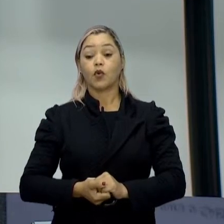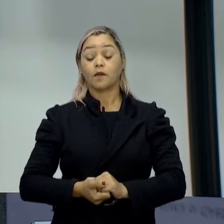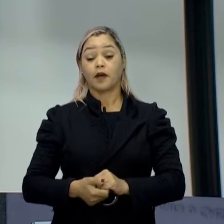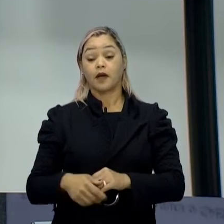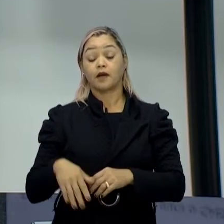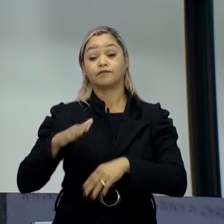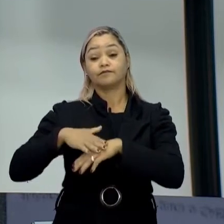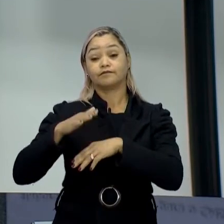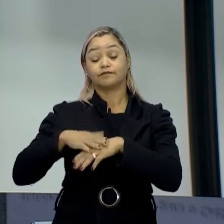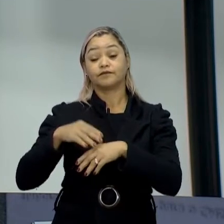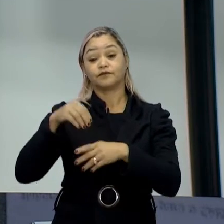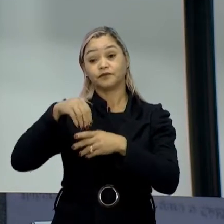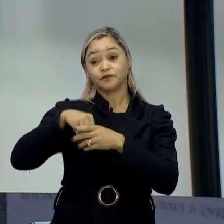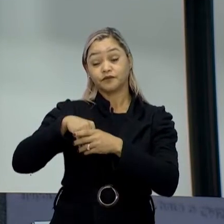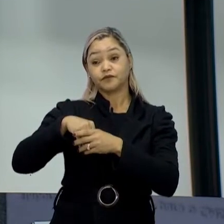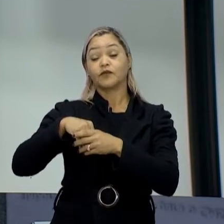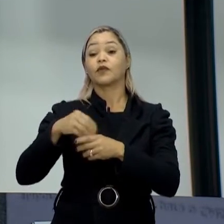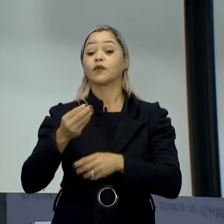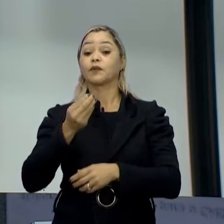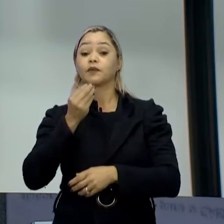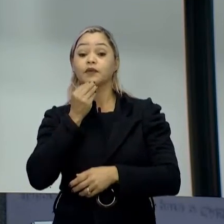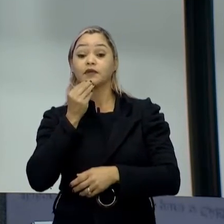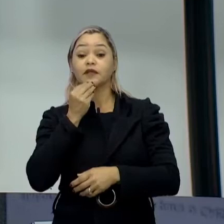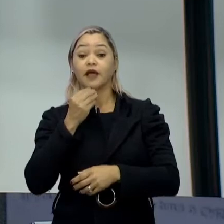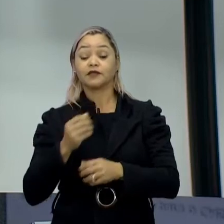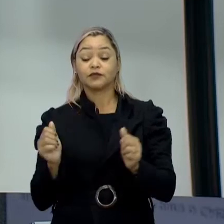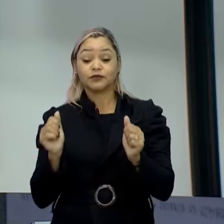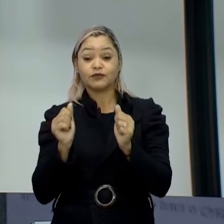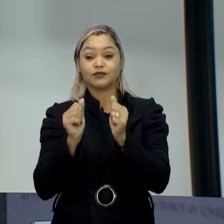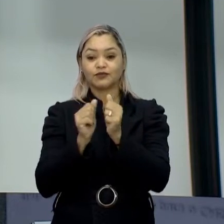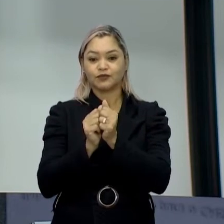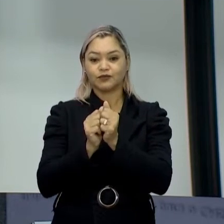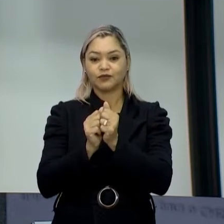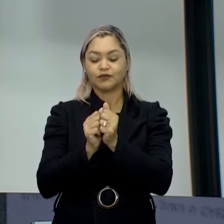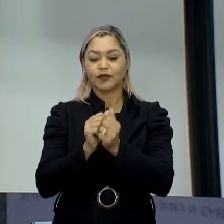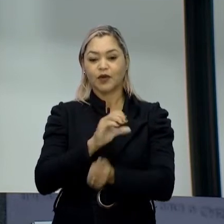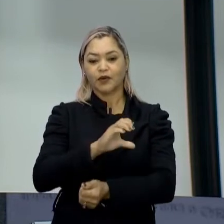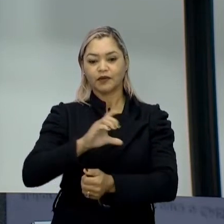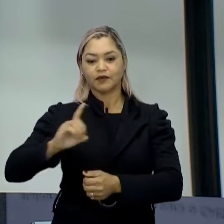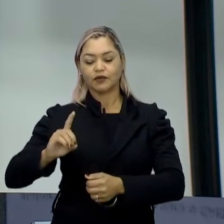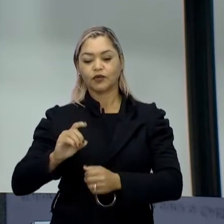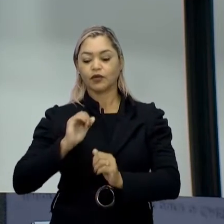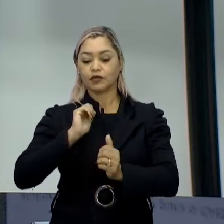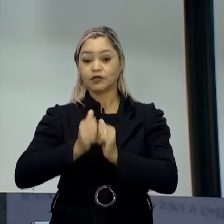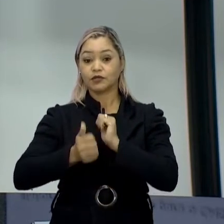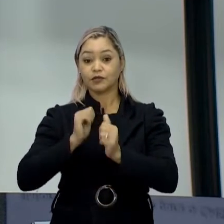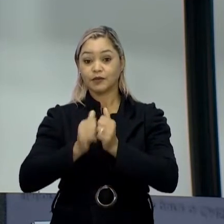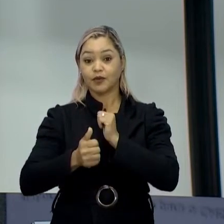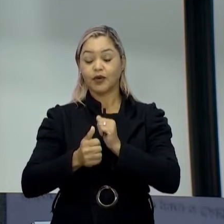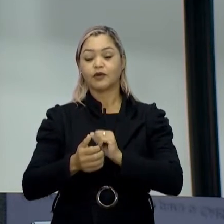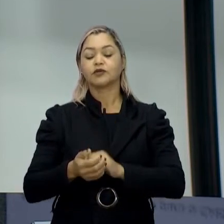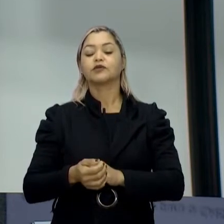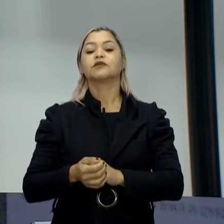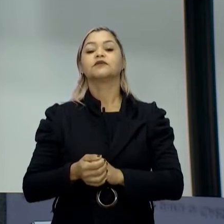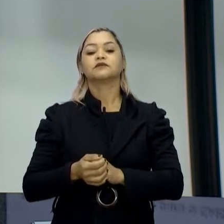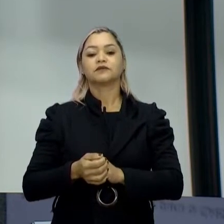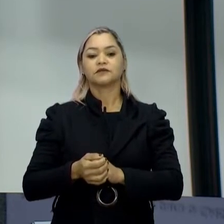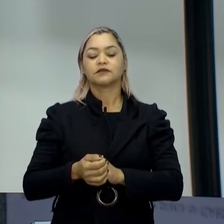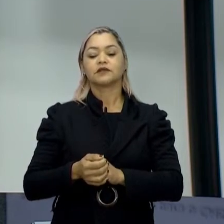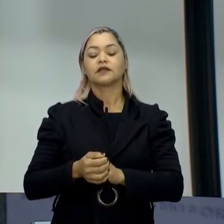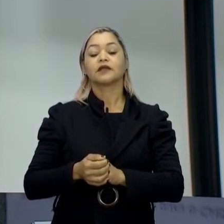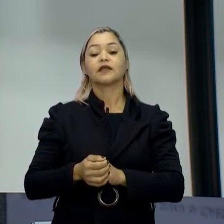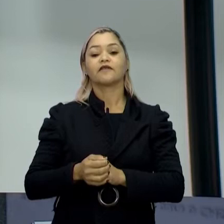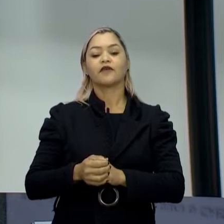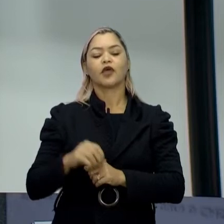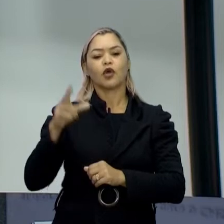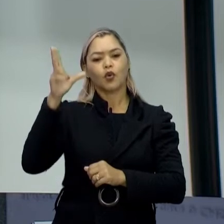fiz, onde eu tive a oportunidade de estar junto com a coordenadora de esporte, dos programas de esporte da TV